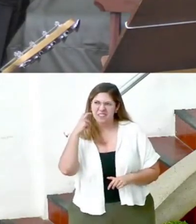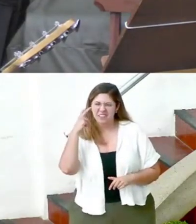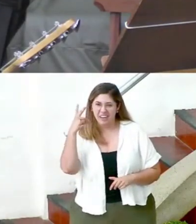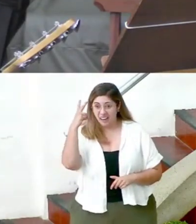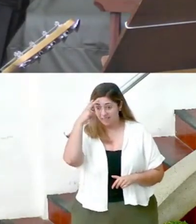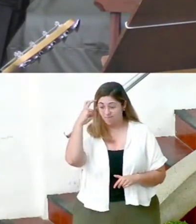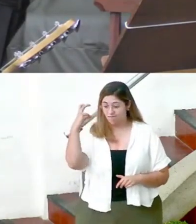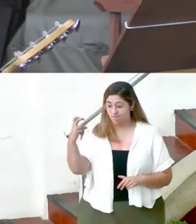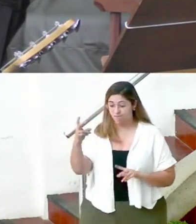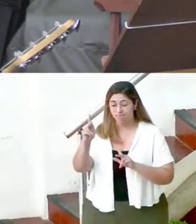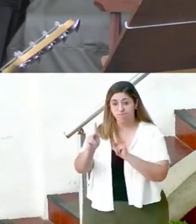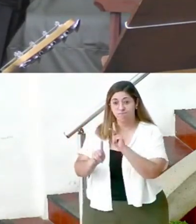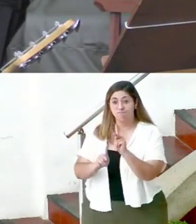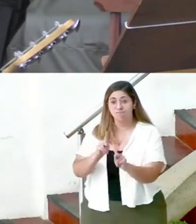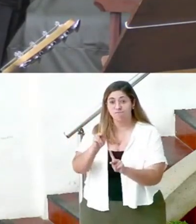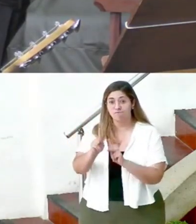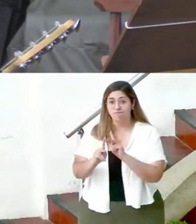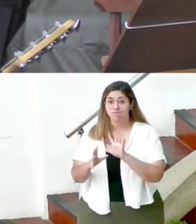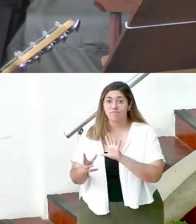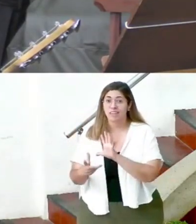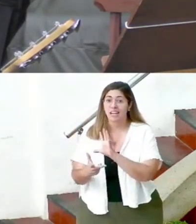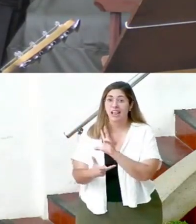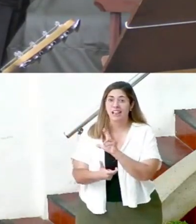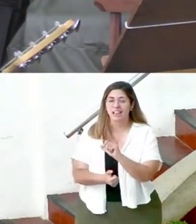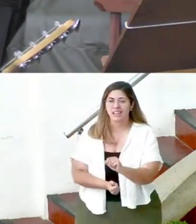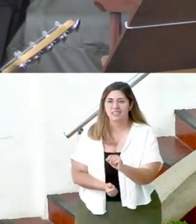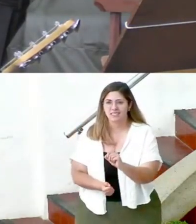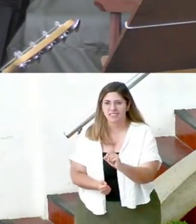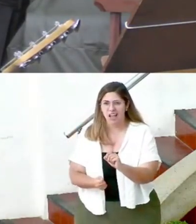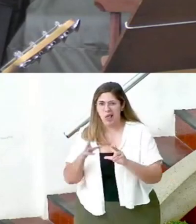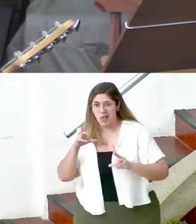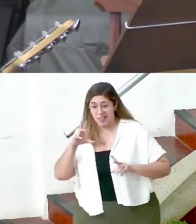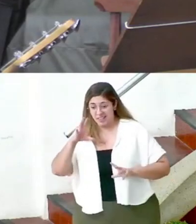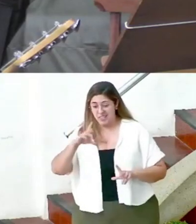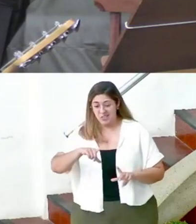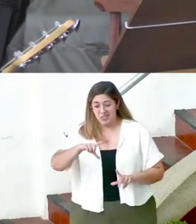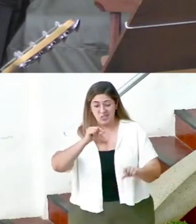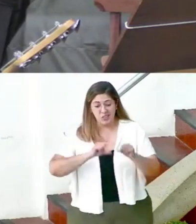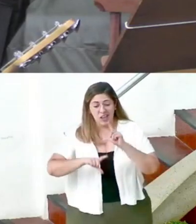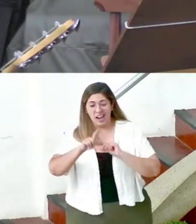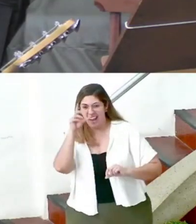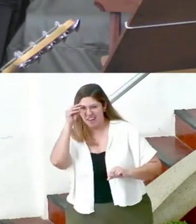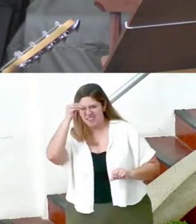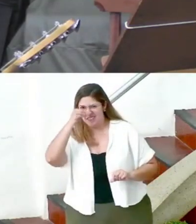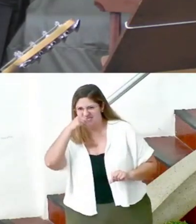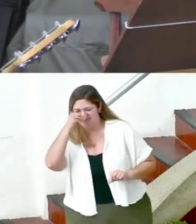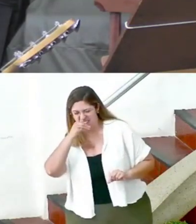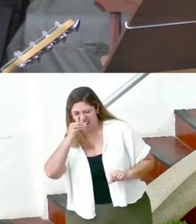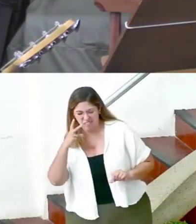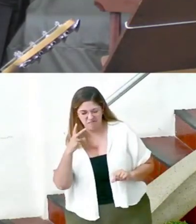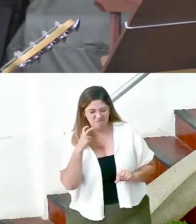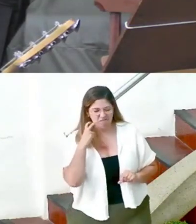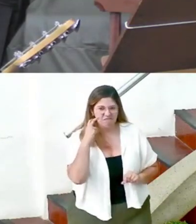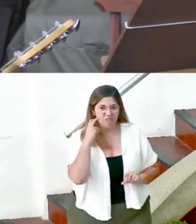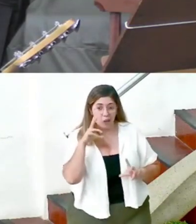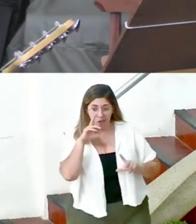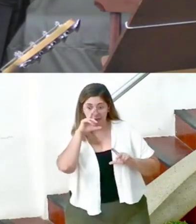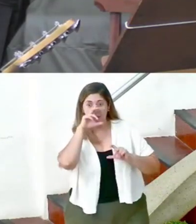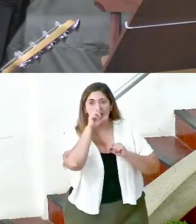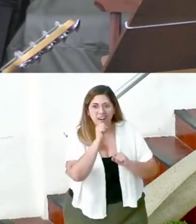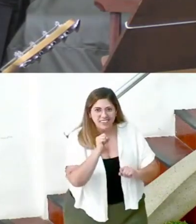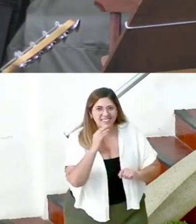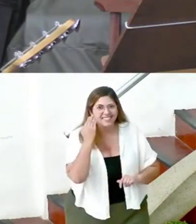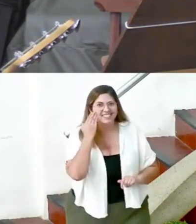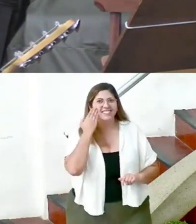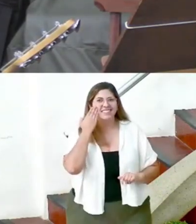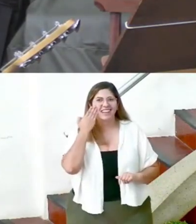sábios. Escolheu as coisas fracas para envergonhar as fortes. E escolheu as coisas humildes do mundo e desprezadas, aquelas que não são, para